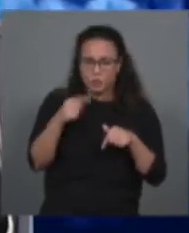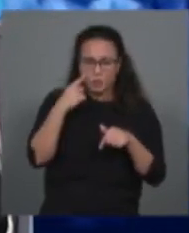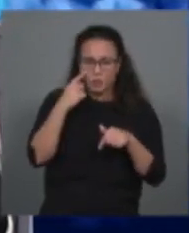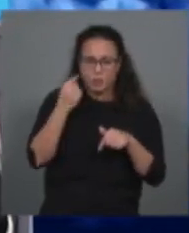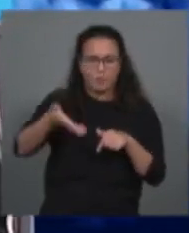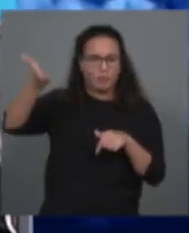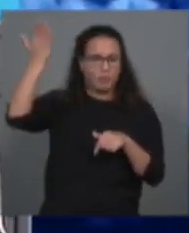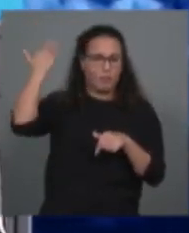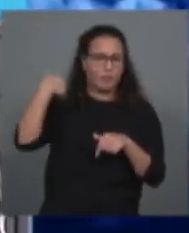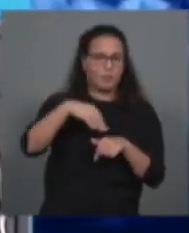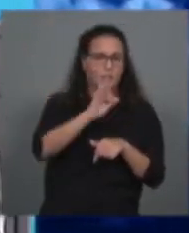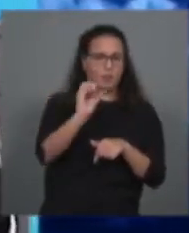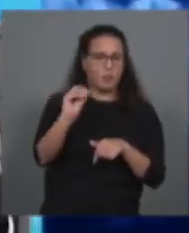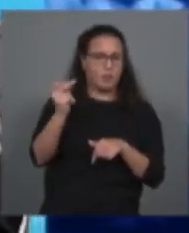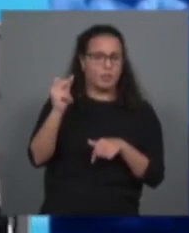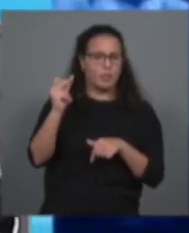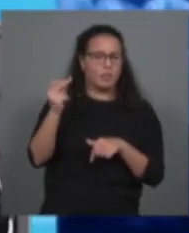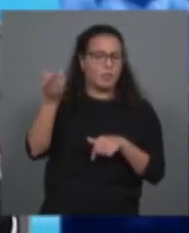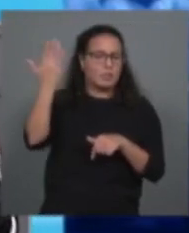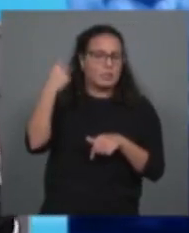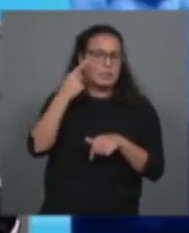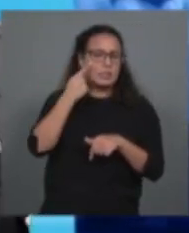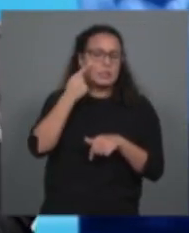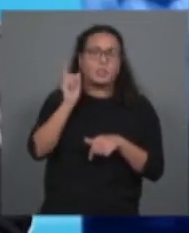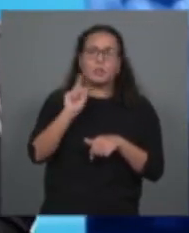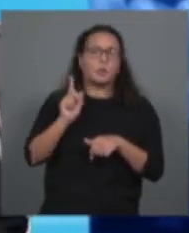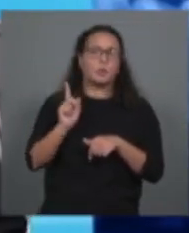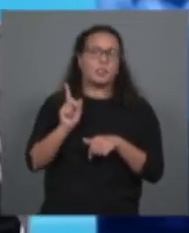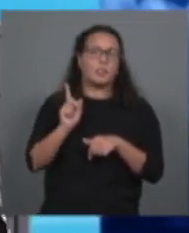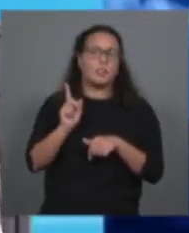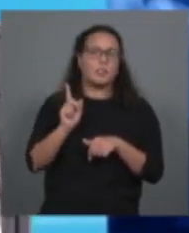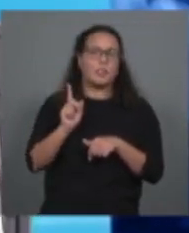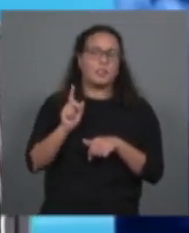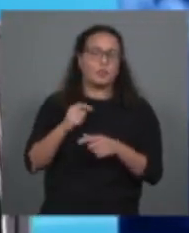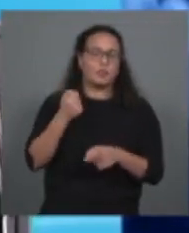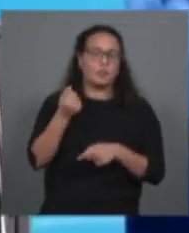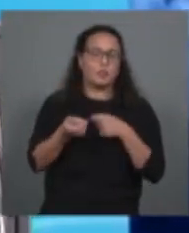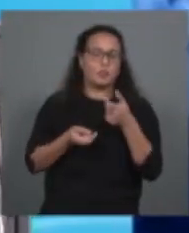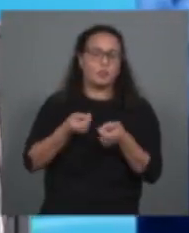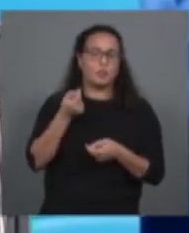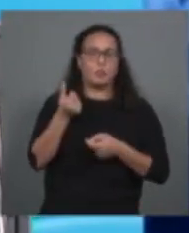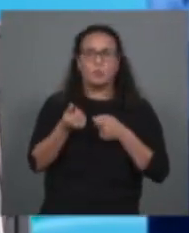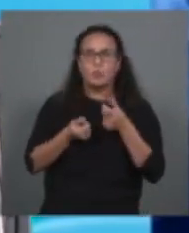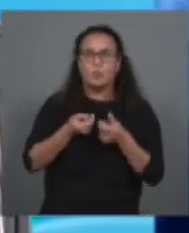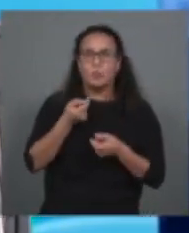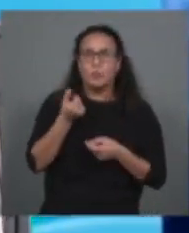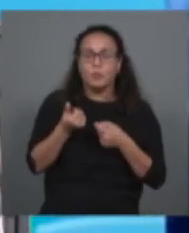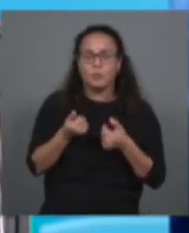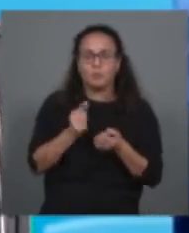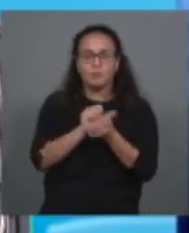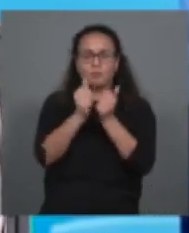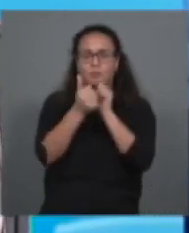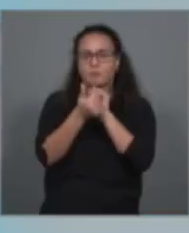não considerávamos, ou que não era tão visível. E ainda bem que estamos, porque é assim aos poucos, não é? Que podemos mudar alguma